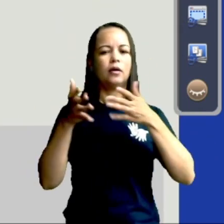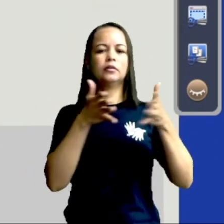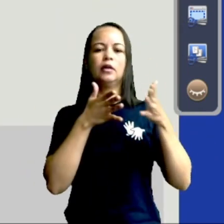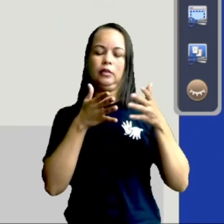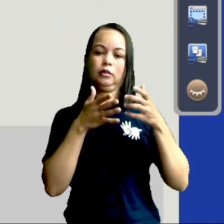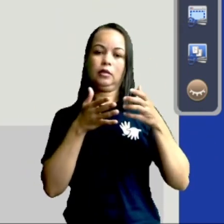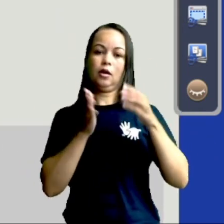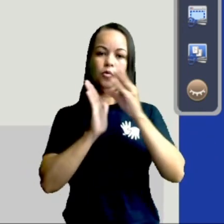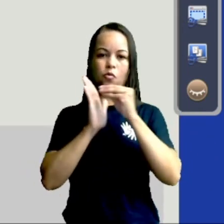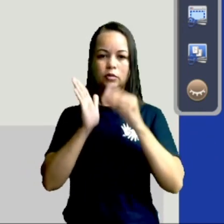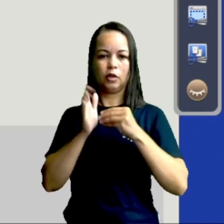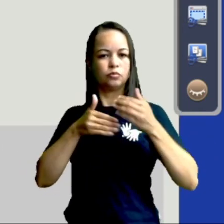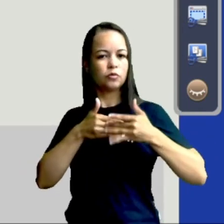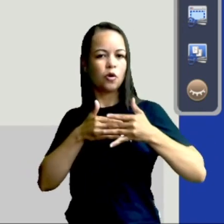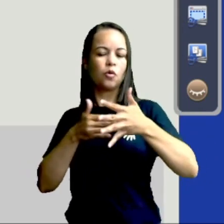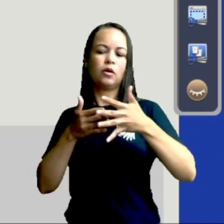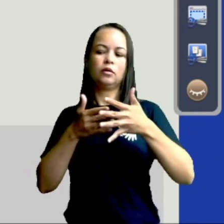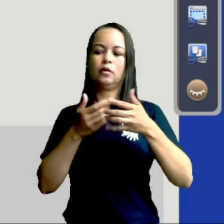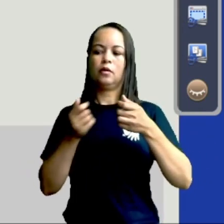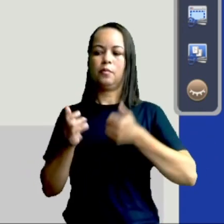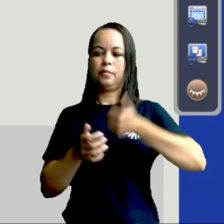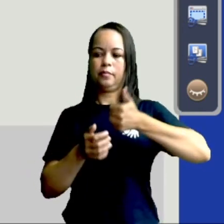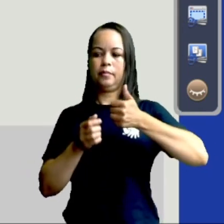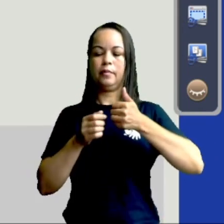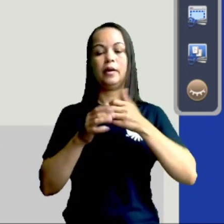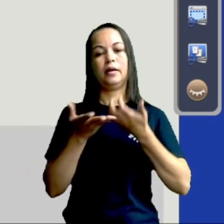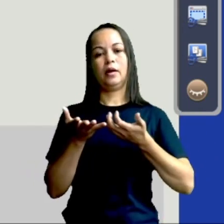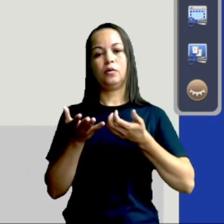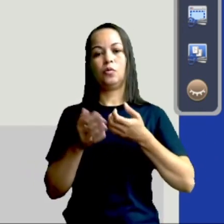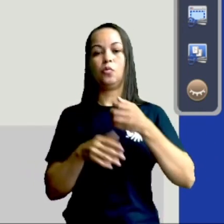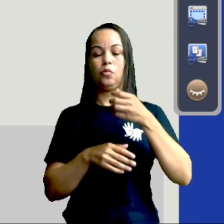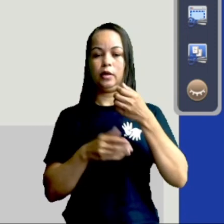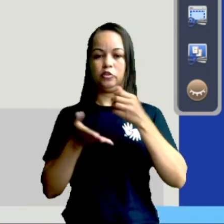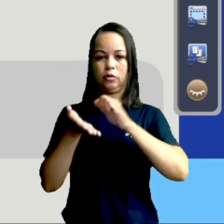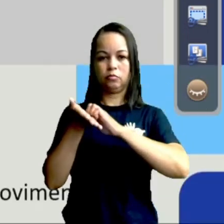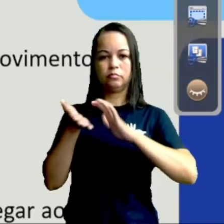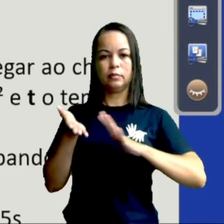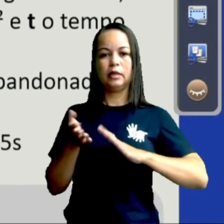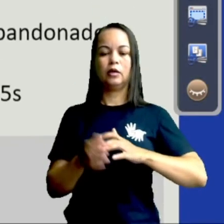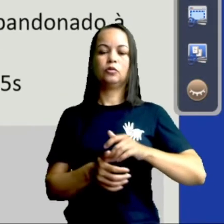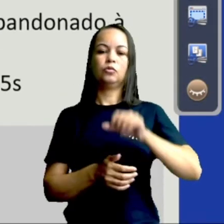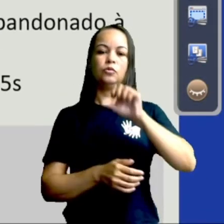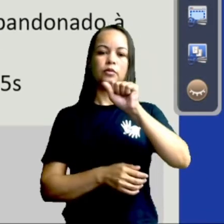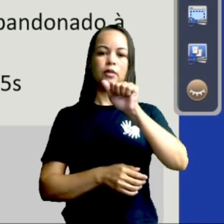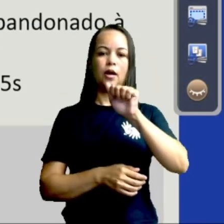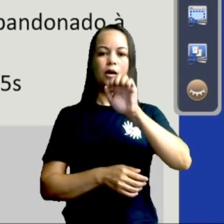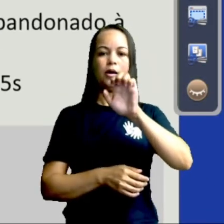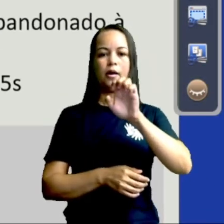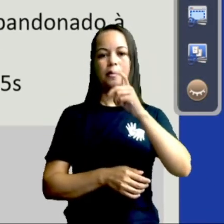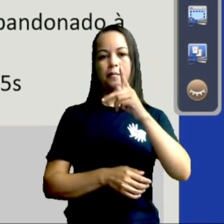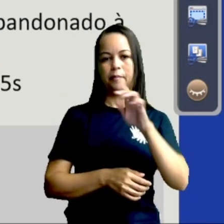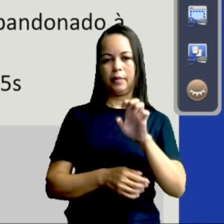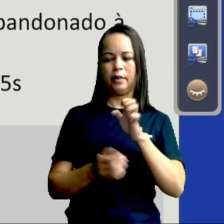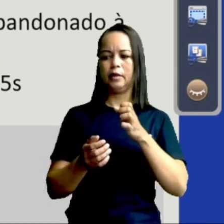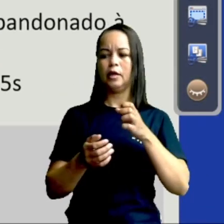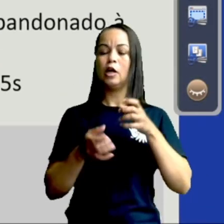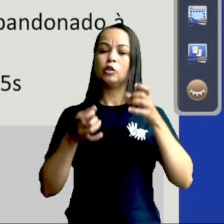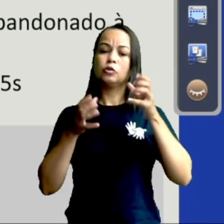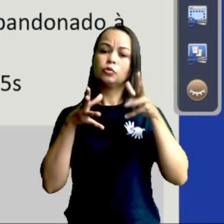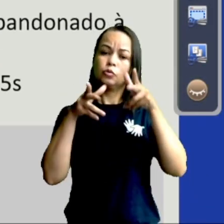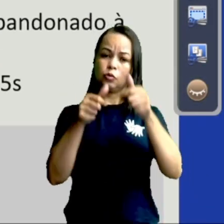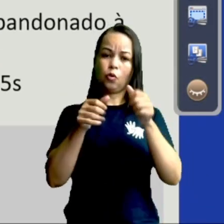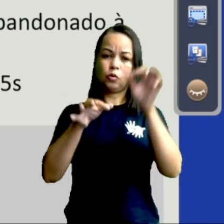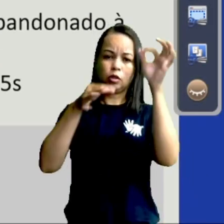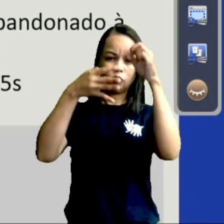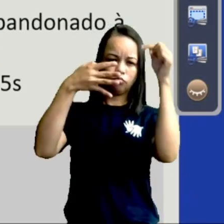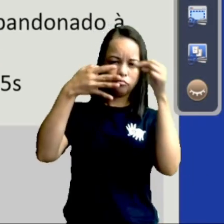conteúdo continua. Então a primeira questão bem pequenininha, mas olha, a questão do SAEP, tá? As questões aqui todas selecionadas são SAEP